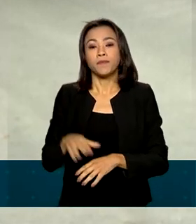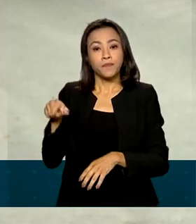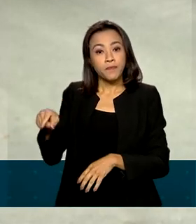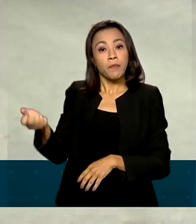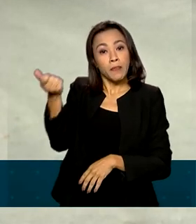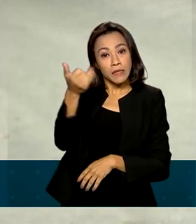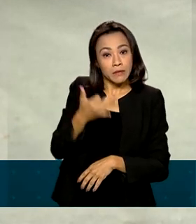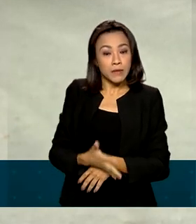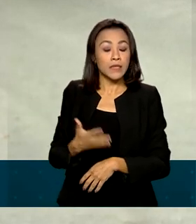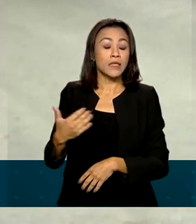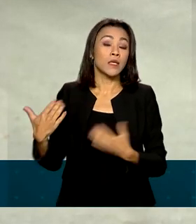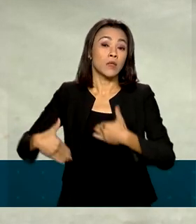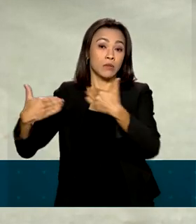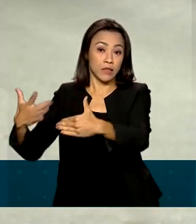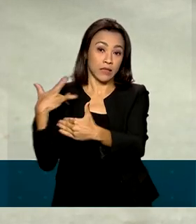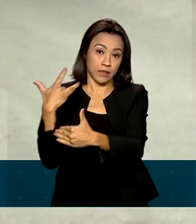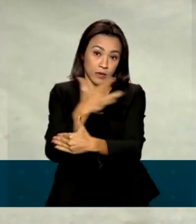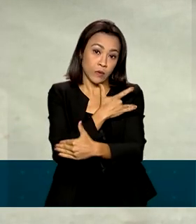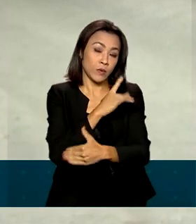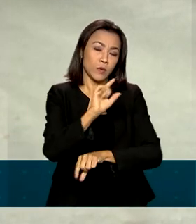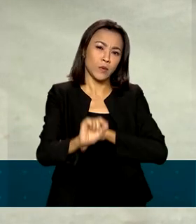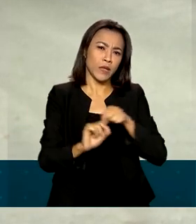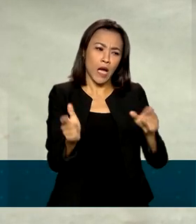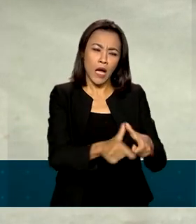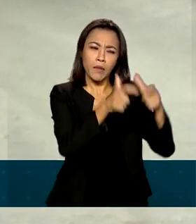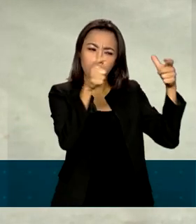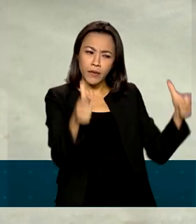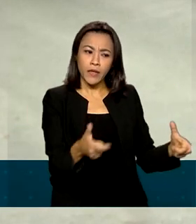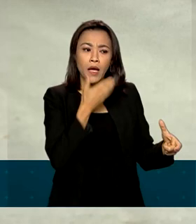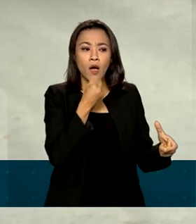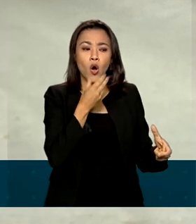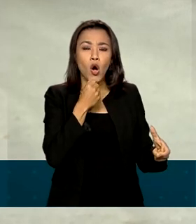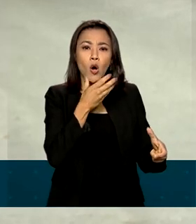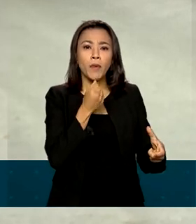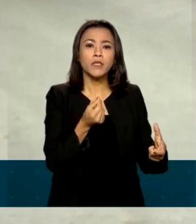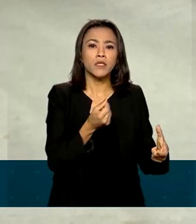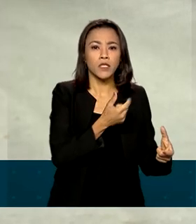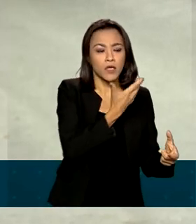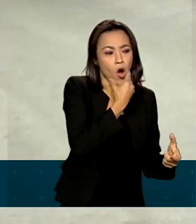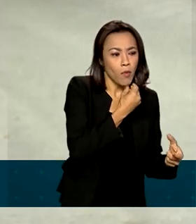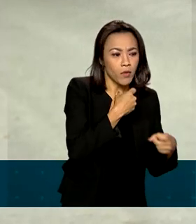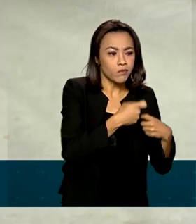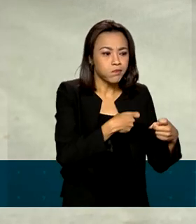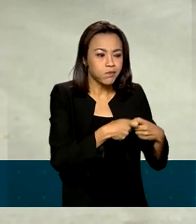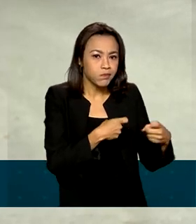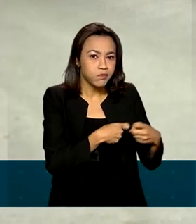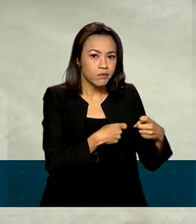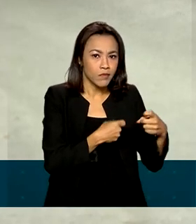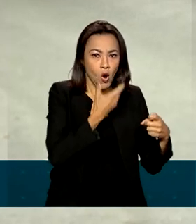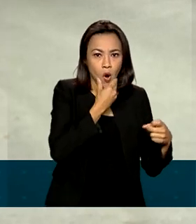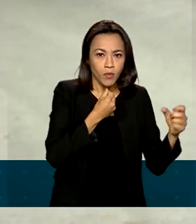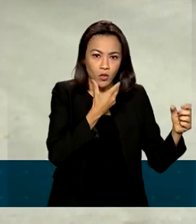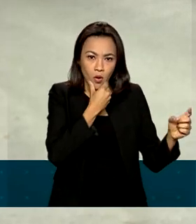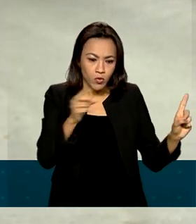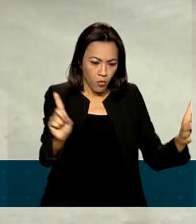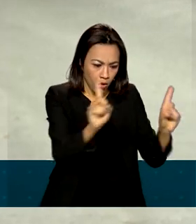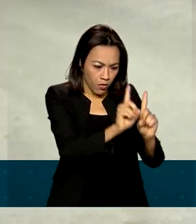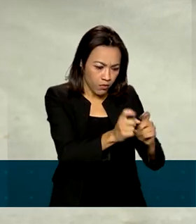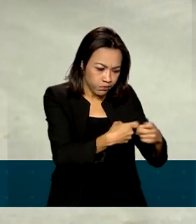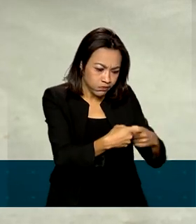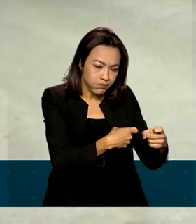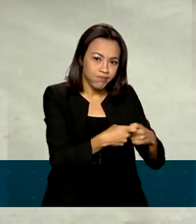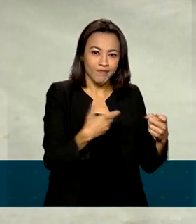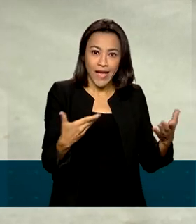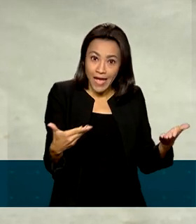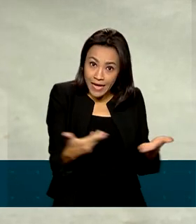Saúde, a maioria dos casos é de homens que fazem sexo com outros homens, mas esse não é o único grupo a